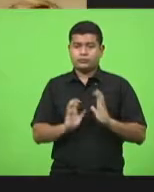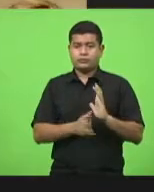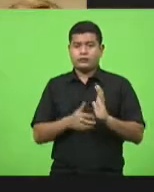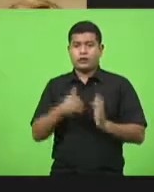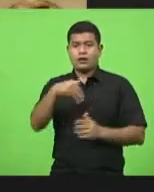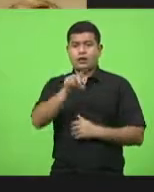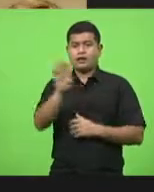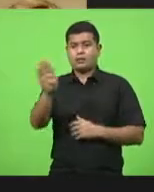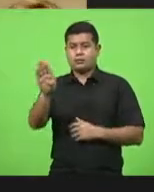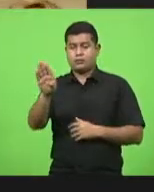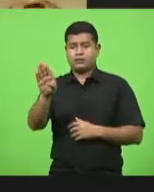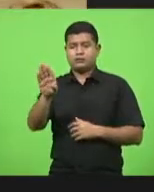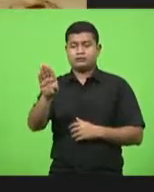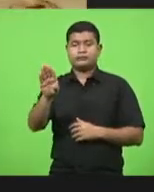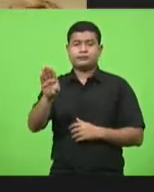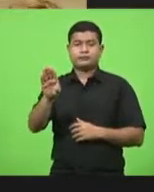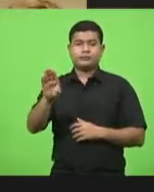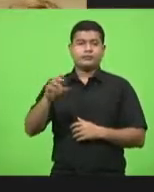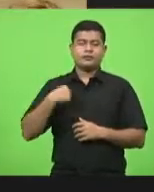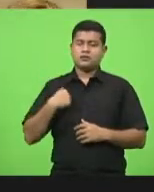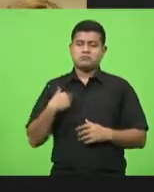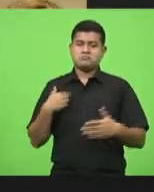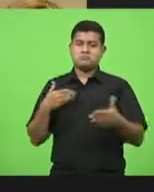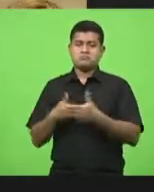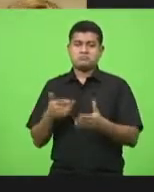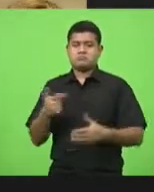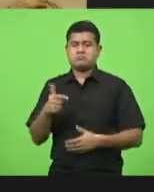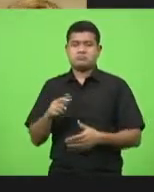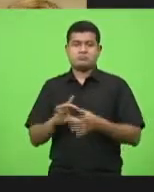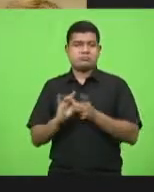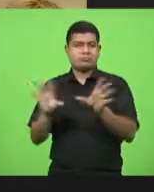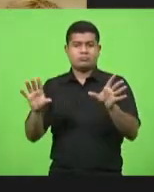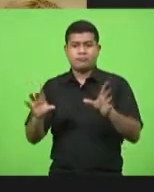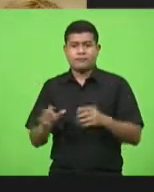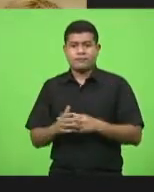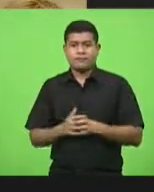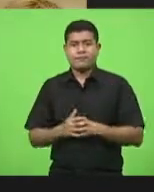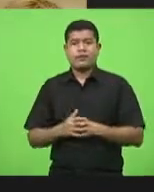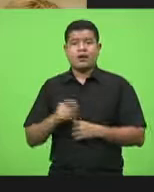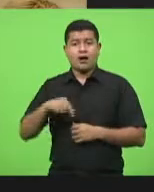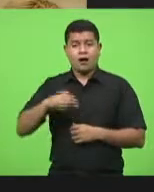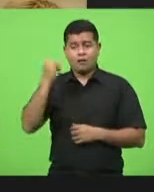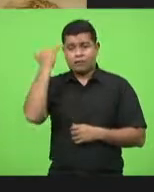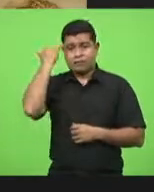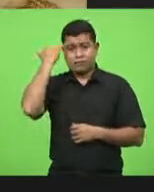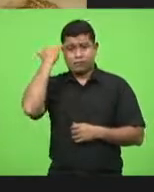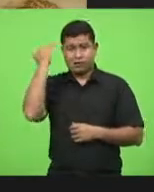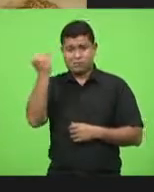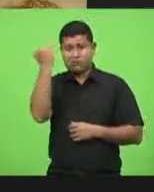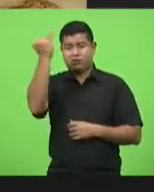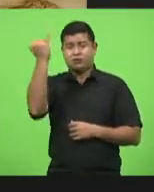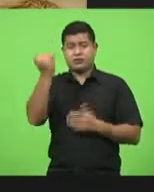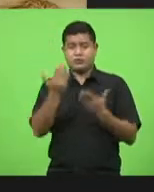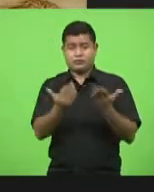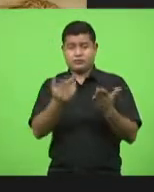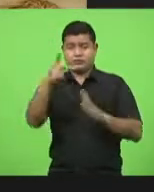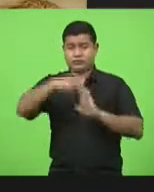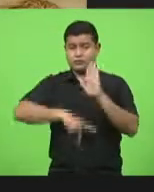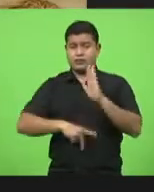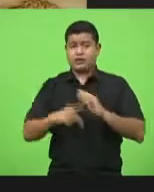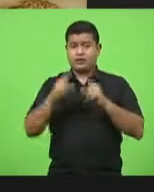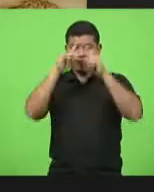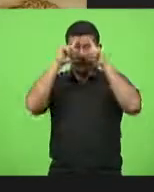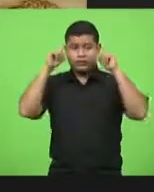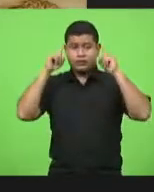não há restrição. Eu reputo muito importante o projeto do deputado Sareto, que oferece